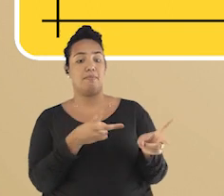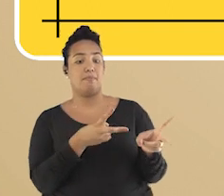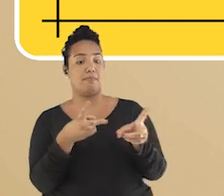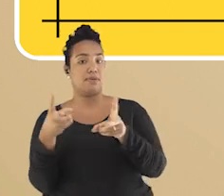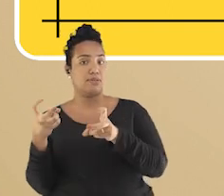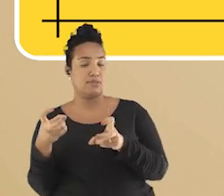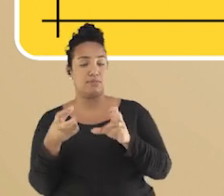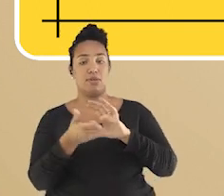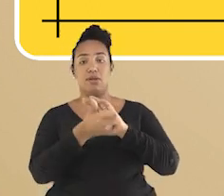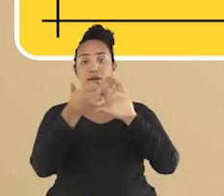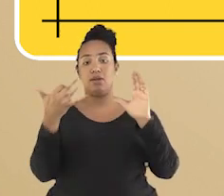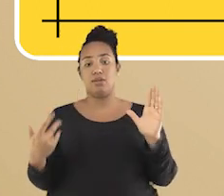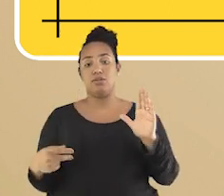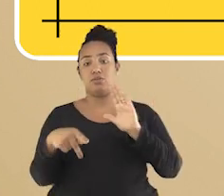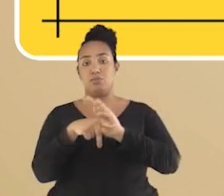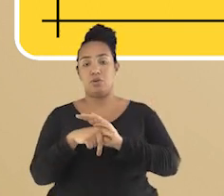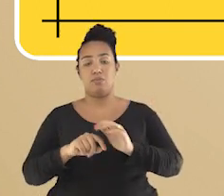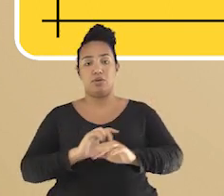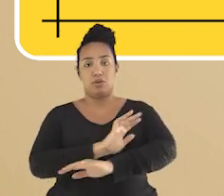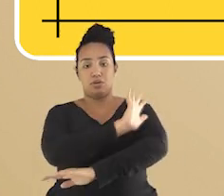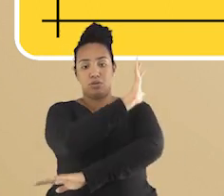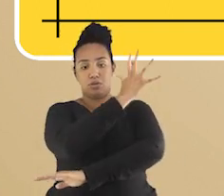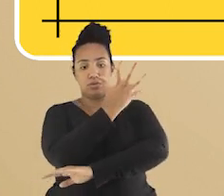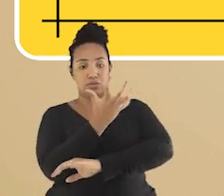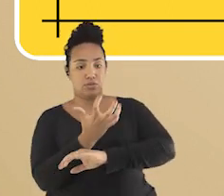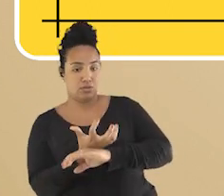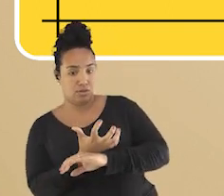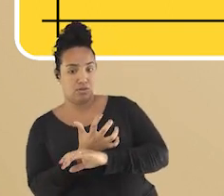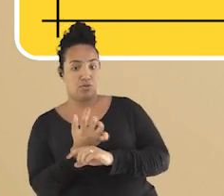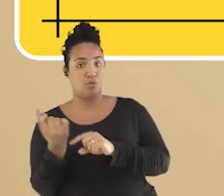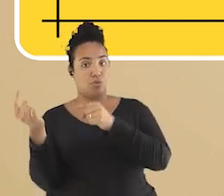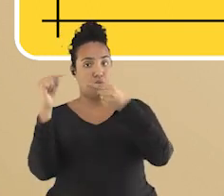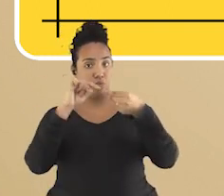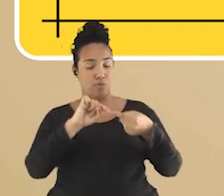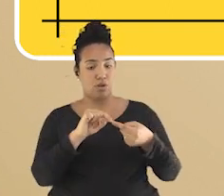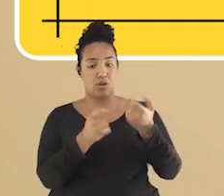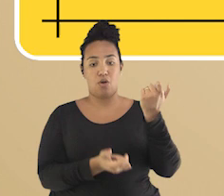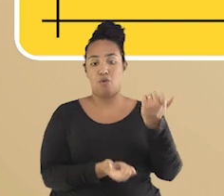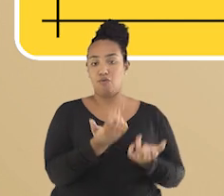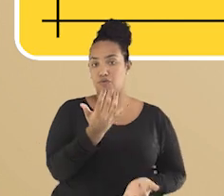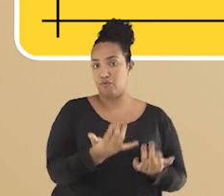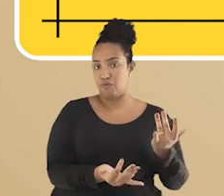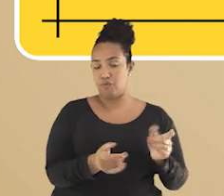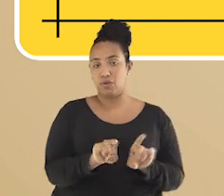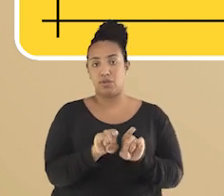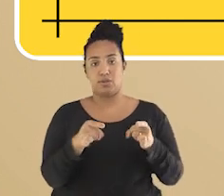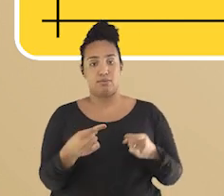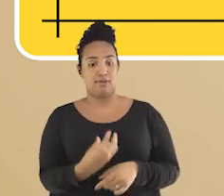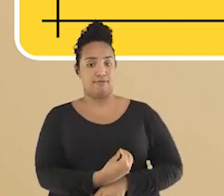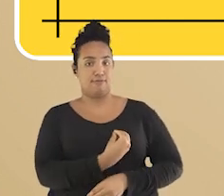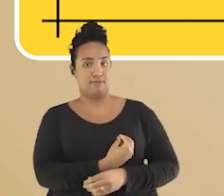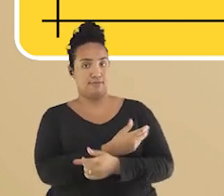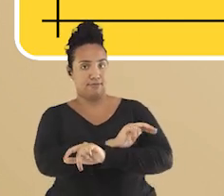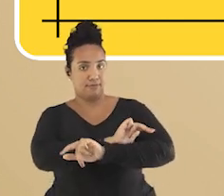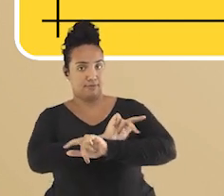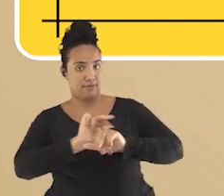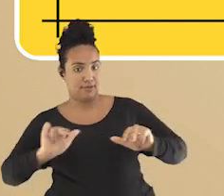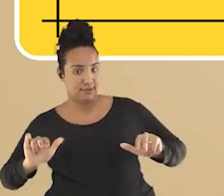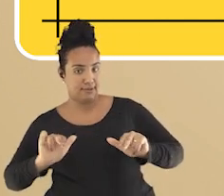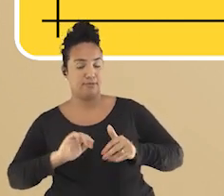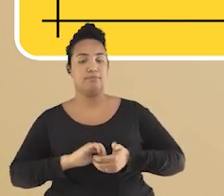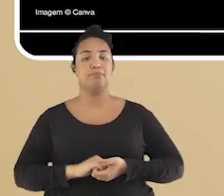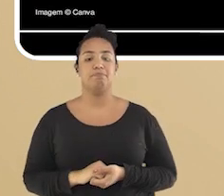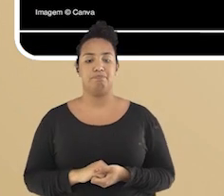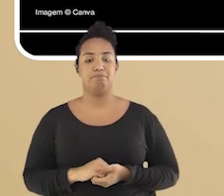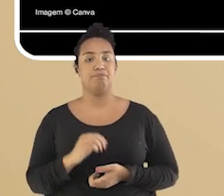as características do bioma cerrado, relacionado ao fogo, às queimadas e sua